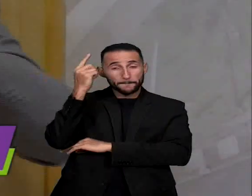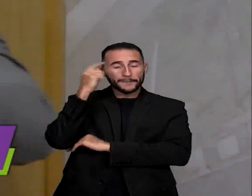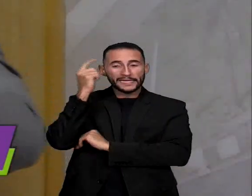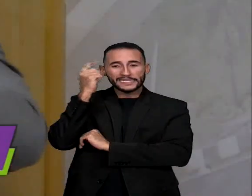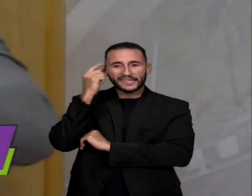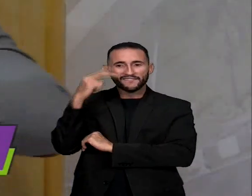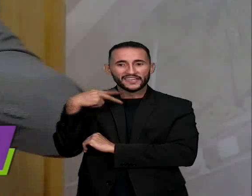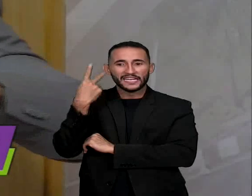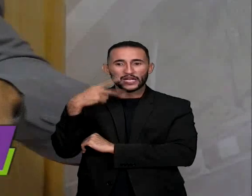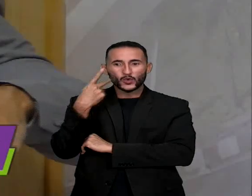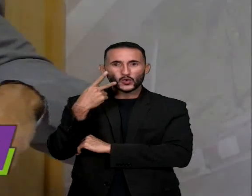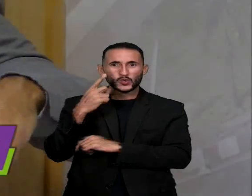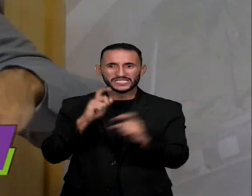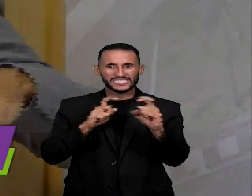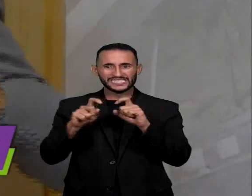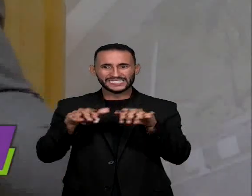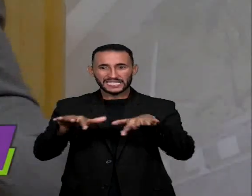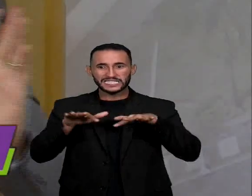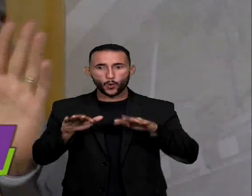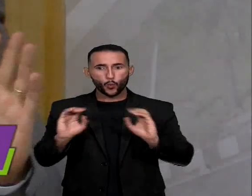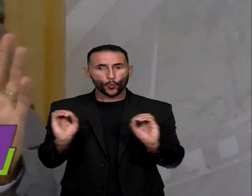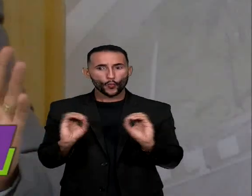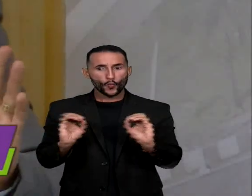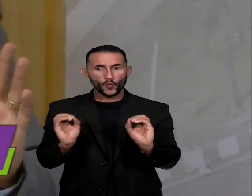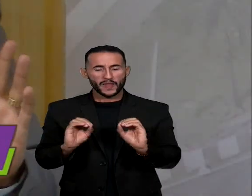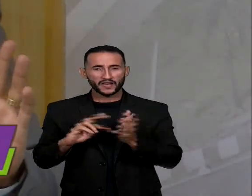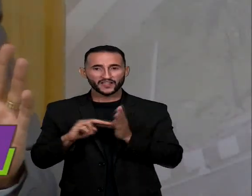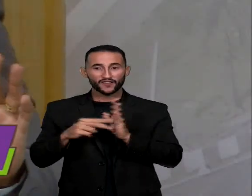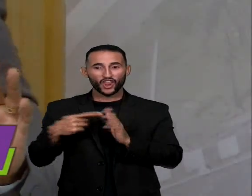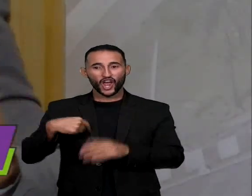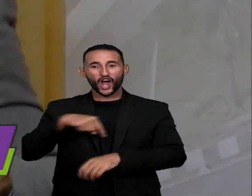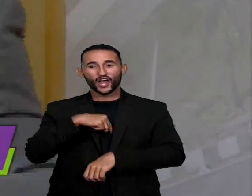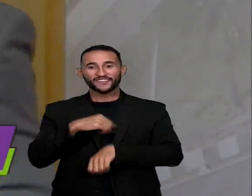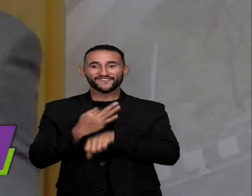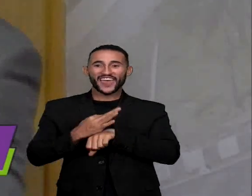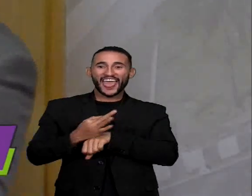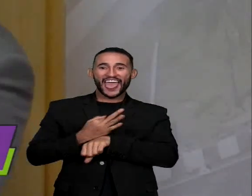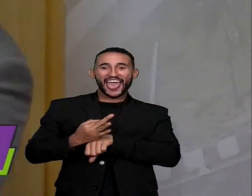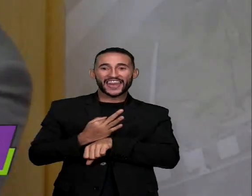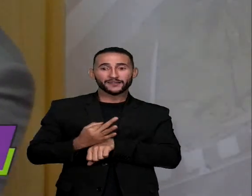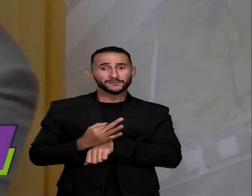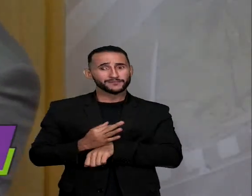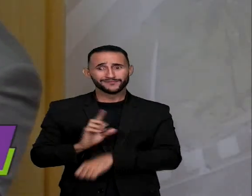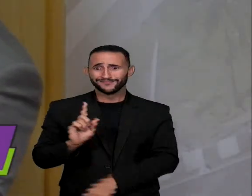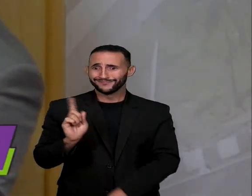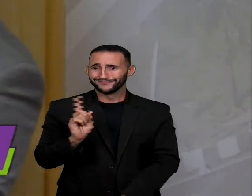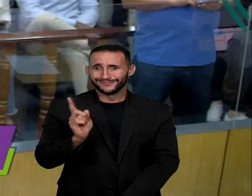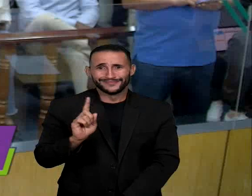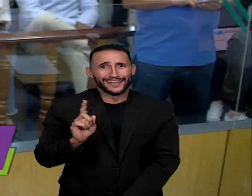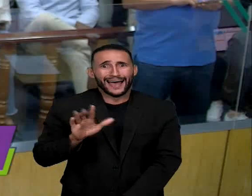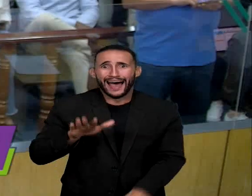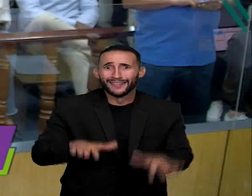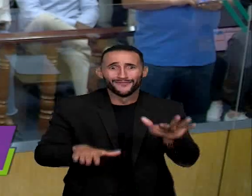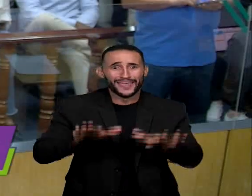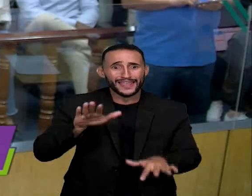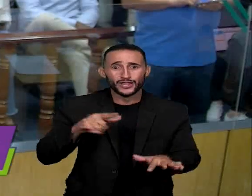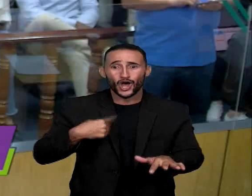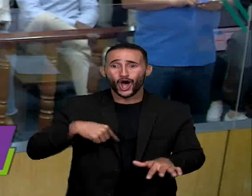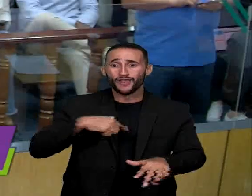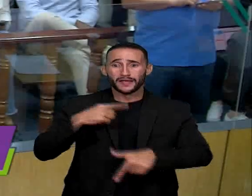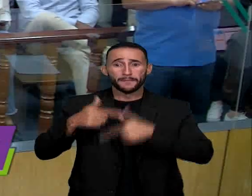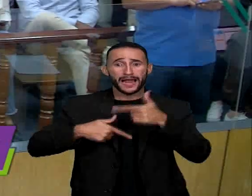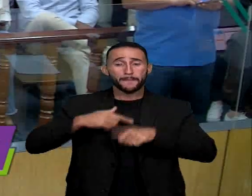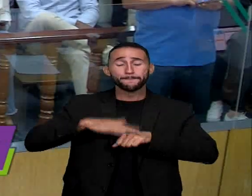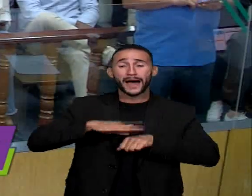não tá tendo sessão e às vezes pensam que a gente tá de férias e às vezes é um período que a gente trabalha até mais porque a gente tem